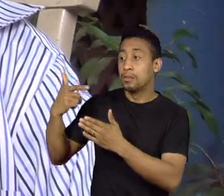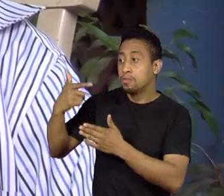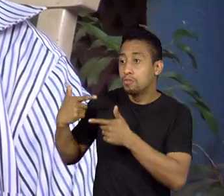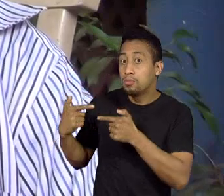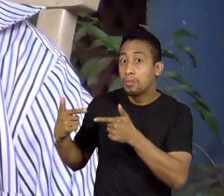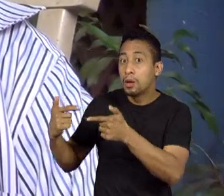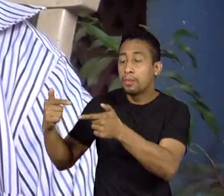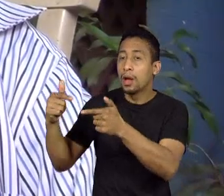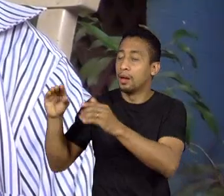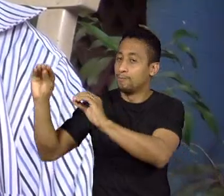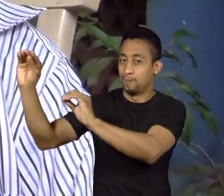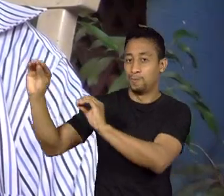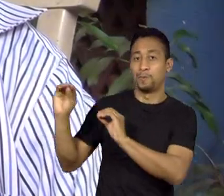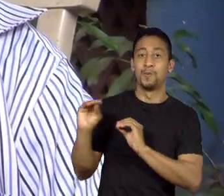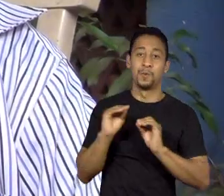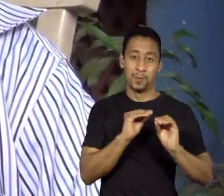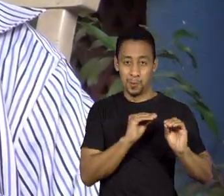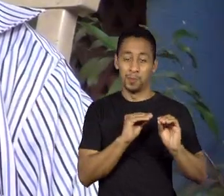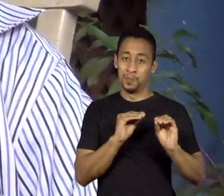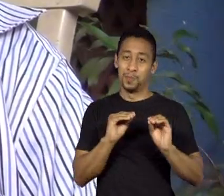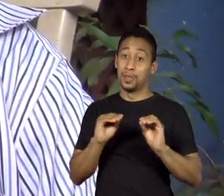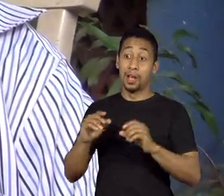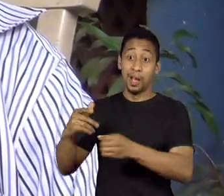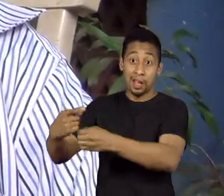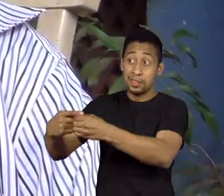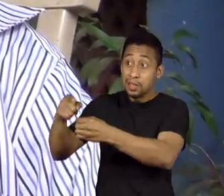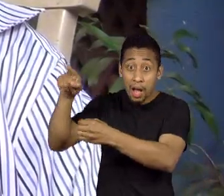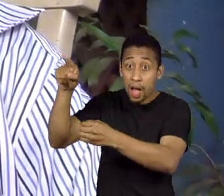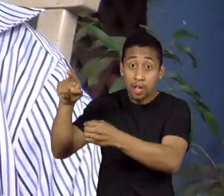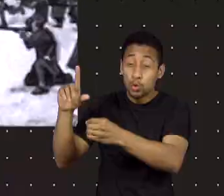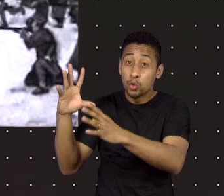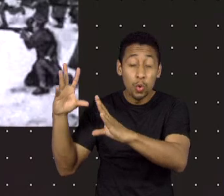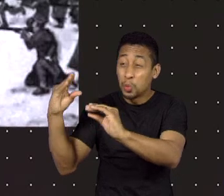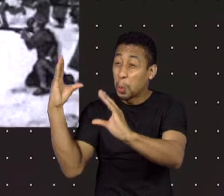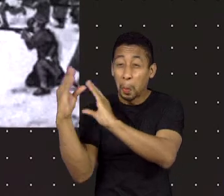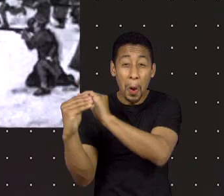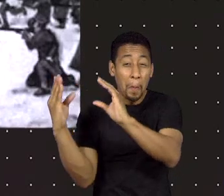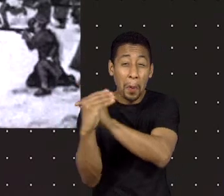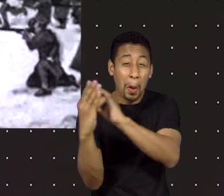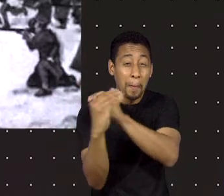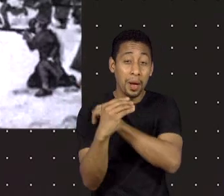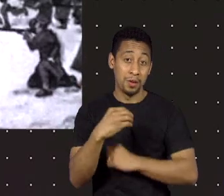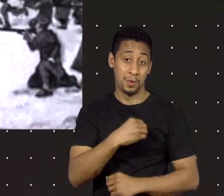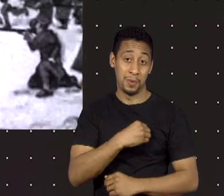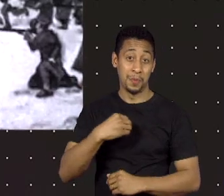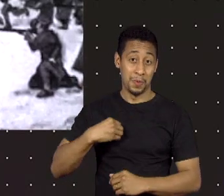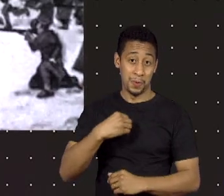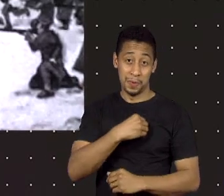Da cidade deles não ficou ninguém na Polônia.